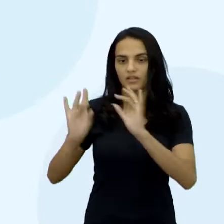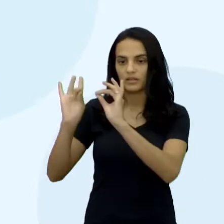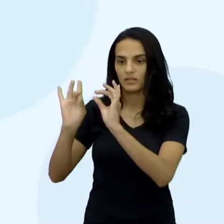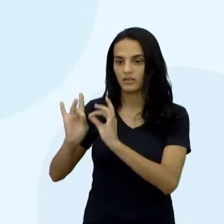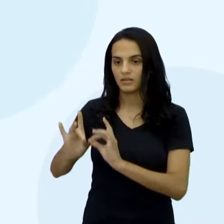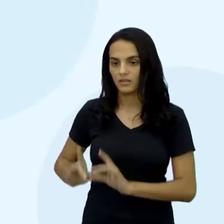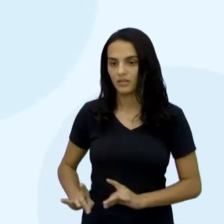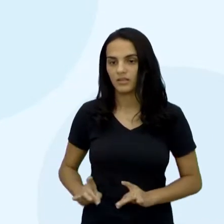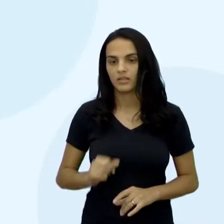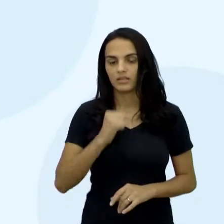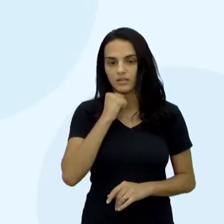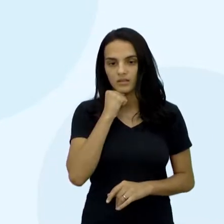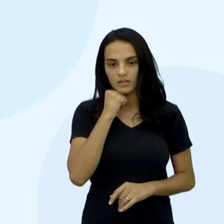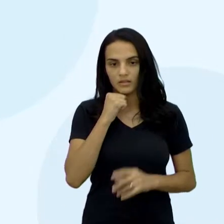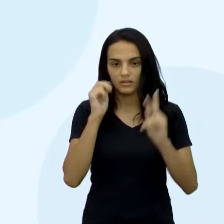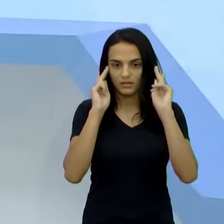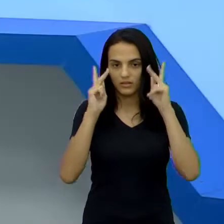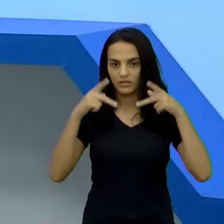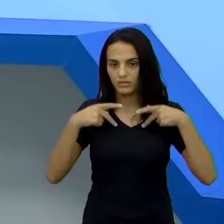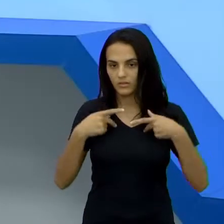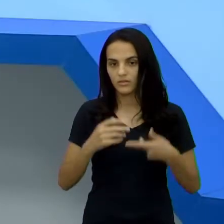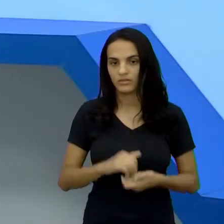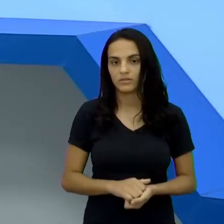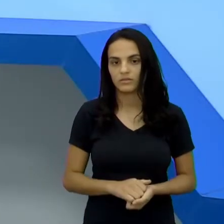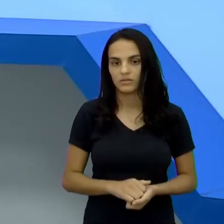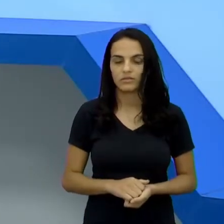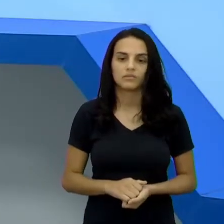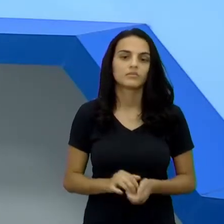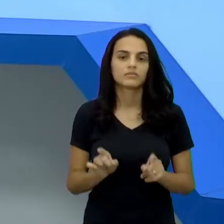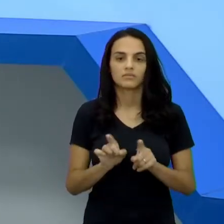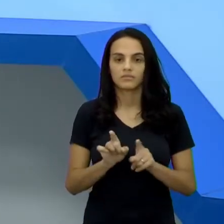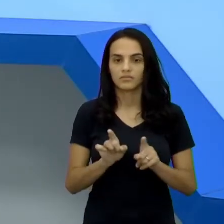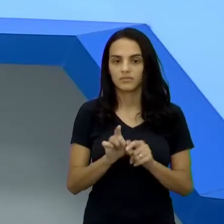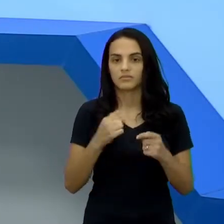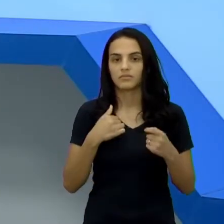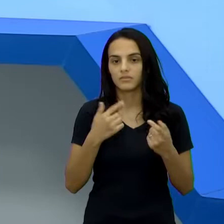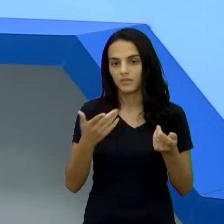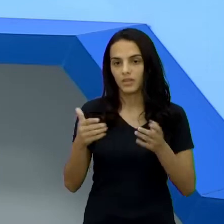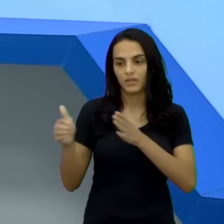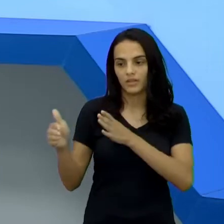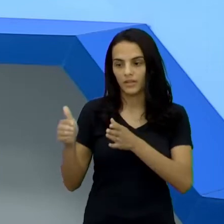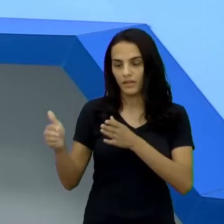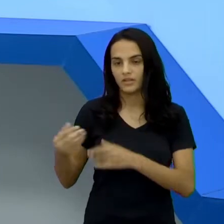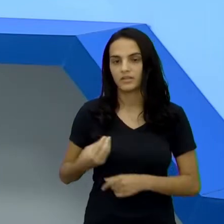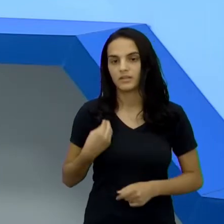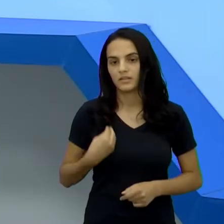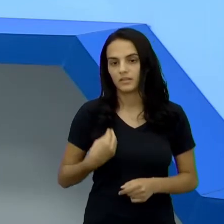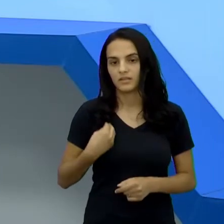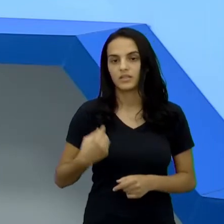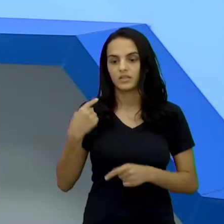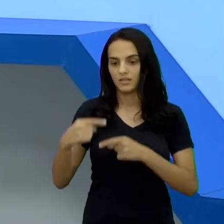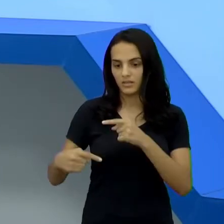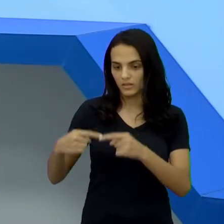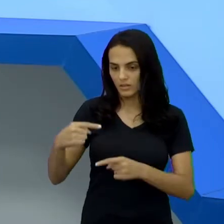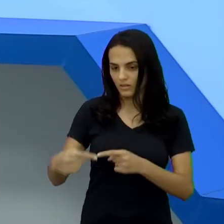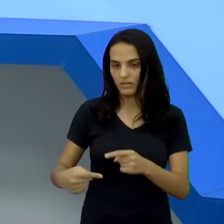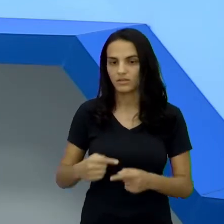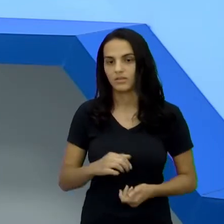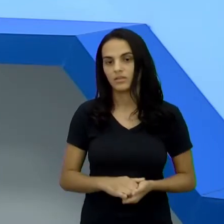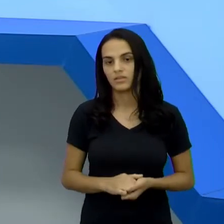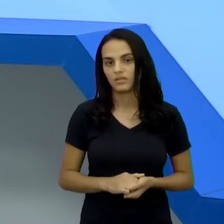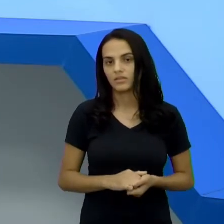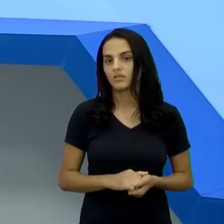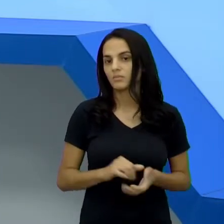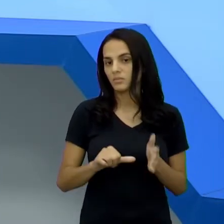das ciências humanas. E hoje, né, a gente falou sobre adolescência, a gente falou sobre fases da vida, a gente falou sobre gerações, mas uma